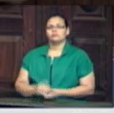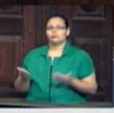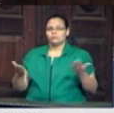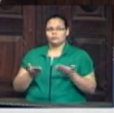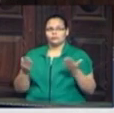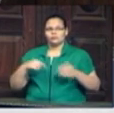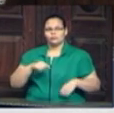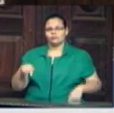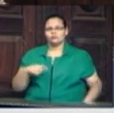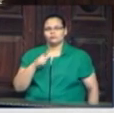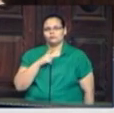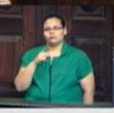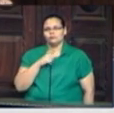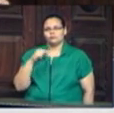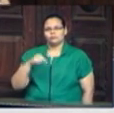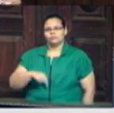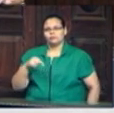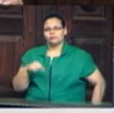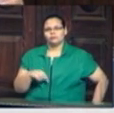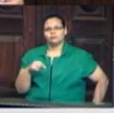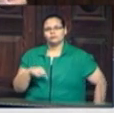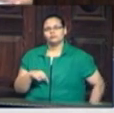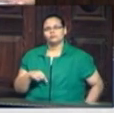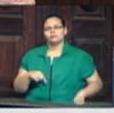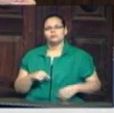hoje nós tivemos aqui